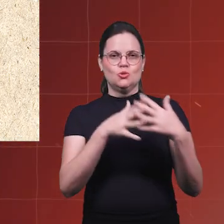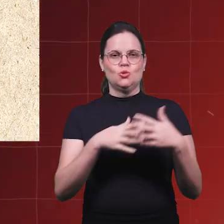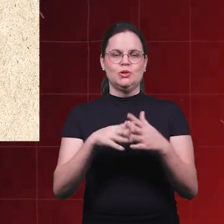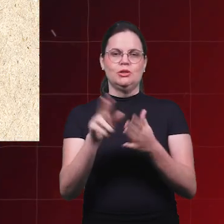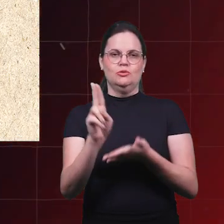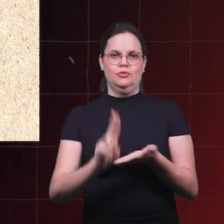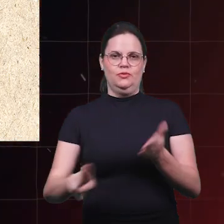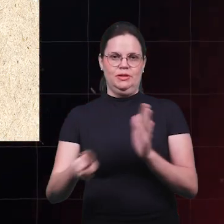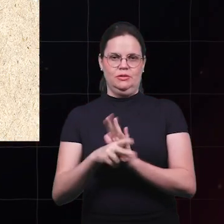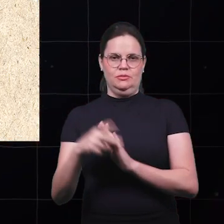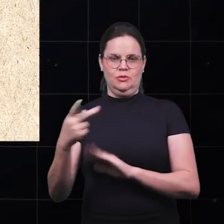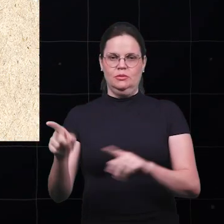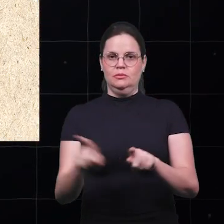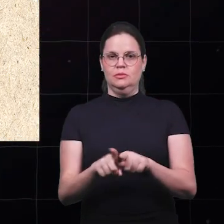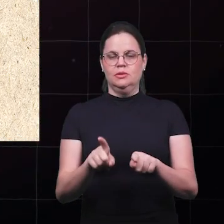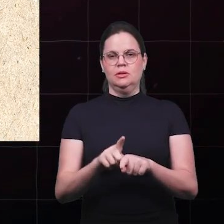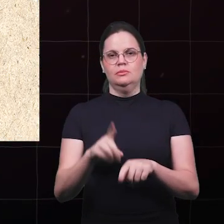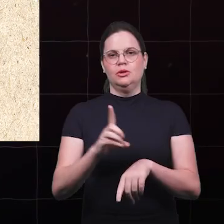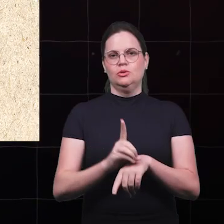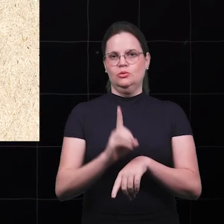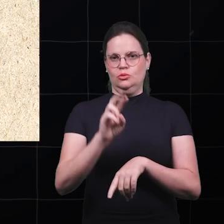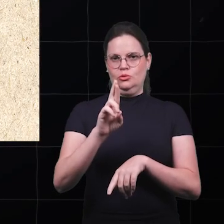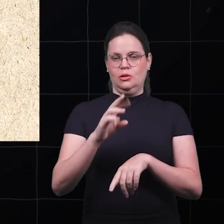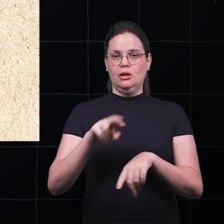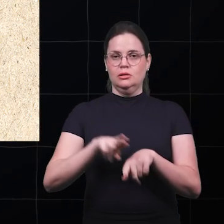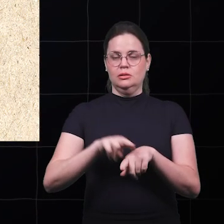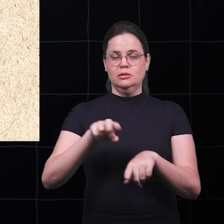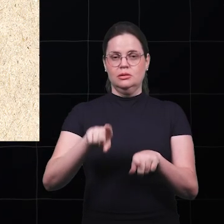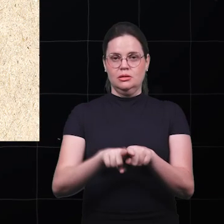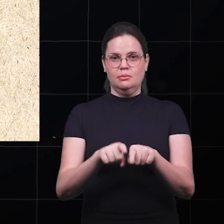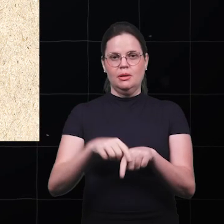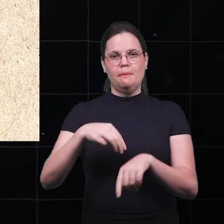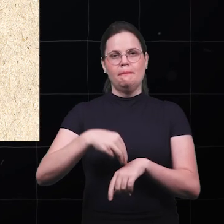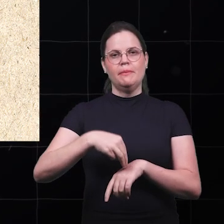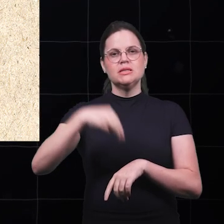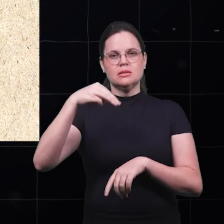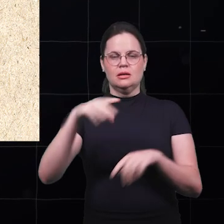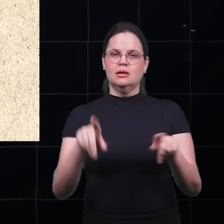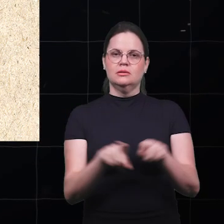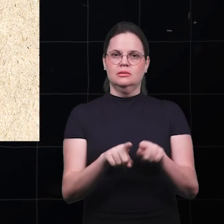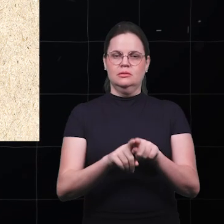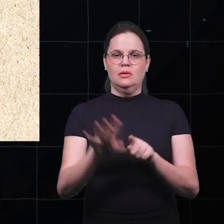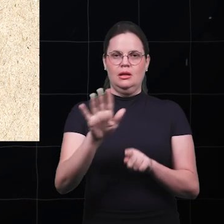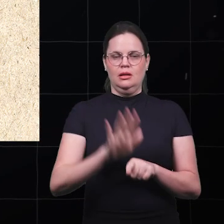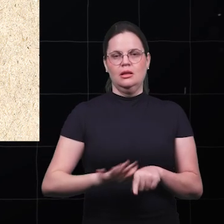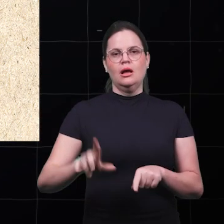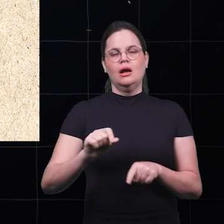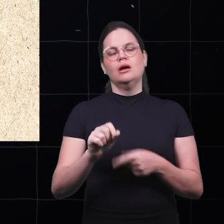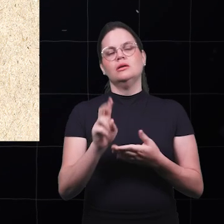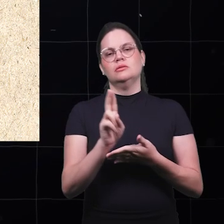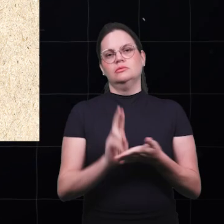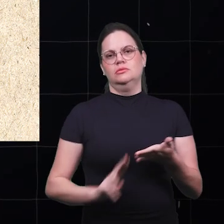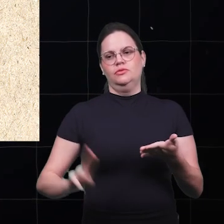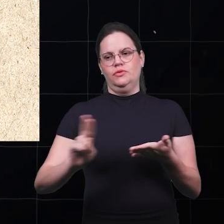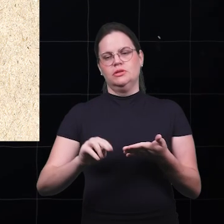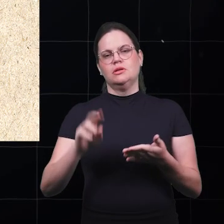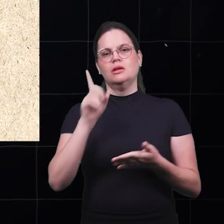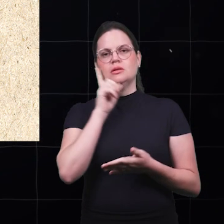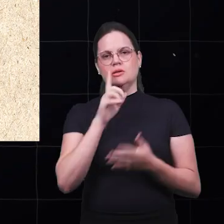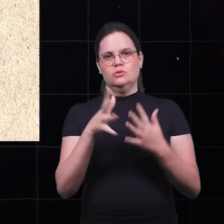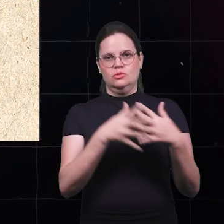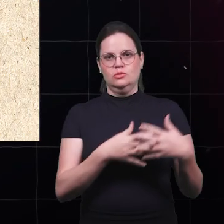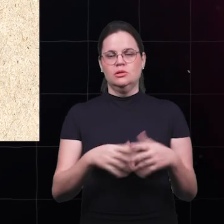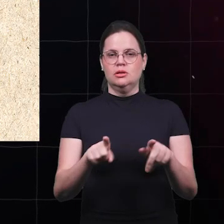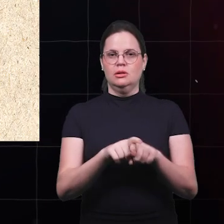pela Faculdade de Direito de Vitória, com estágio doutoral na Universidade de Frankfurt, e é professor nos cursos de